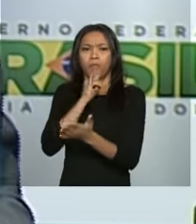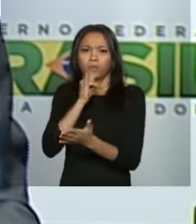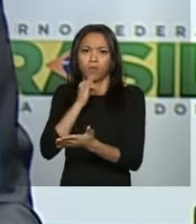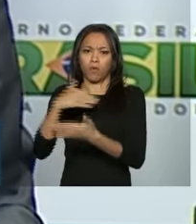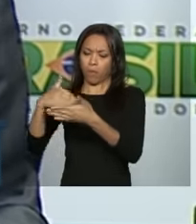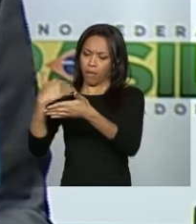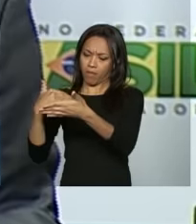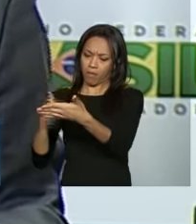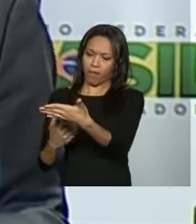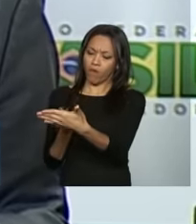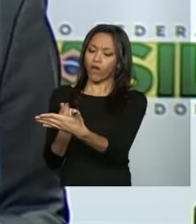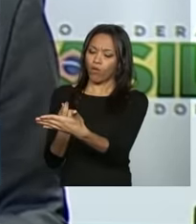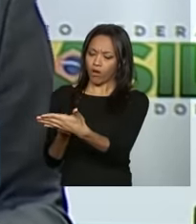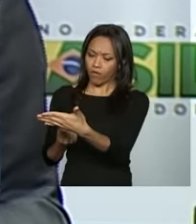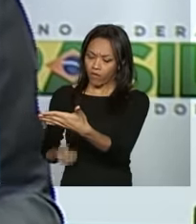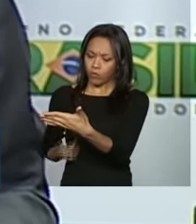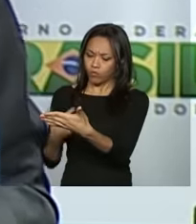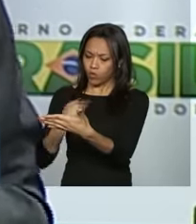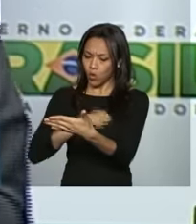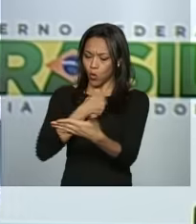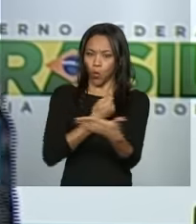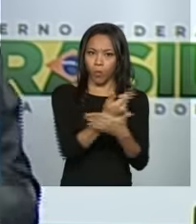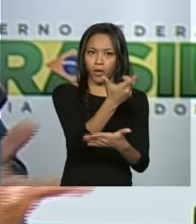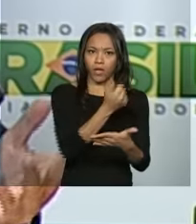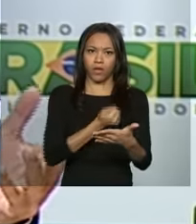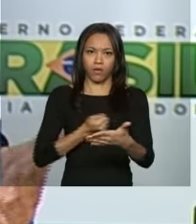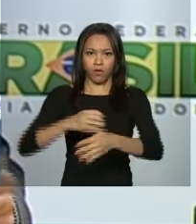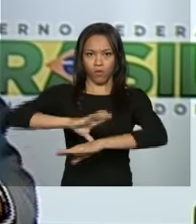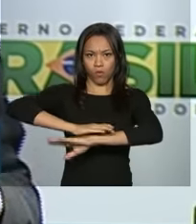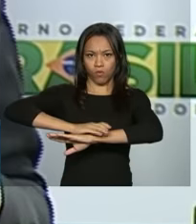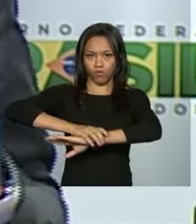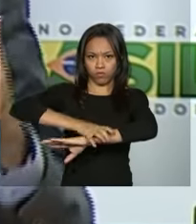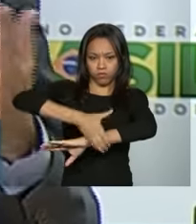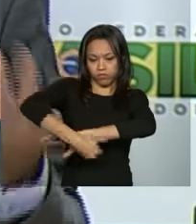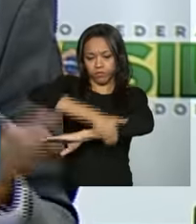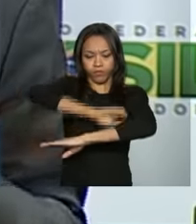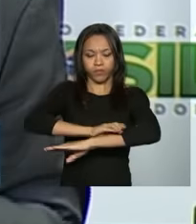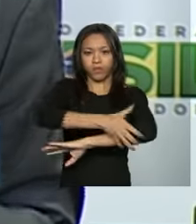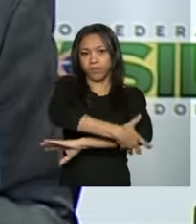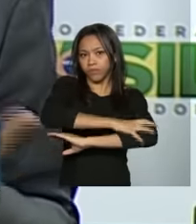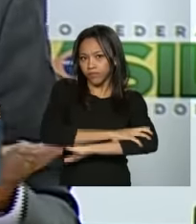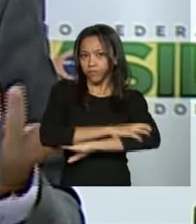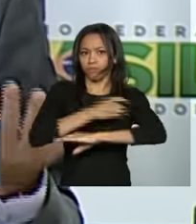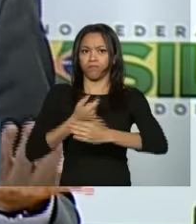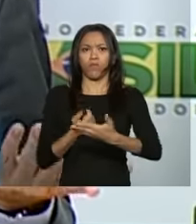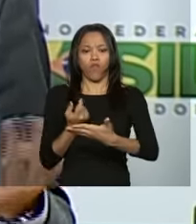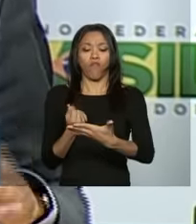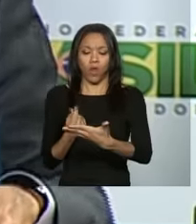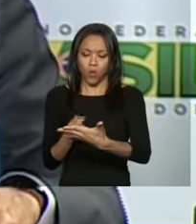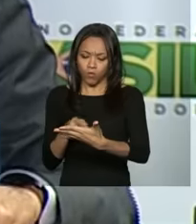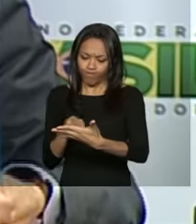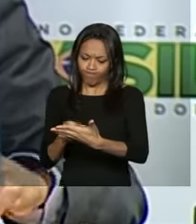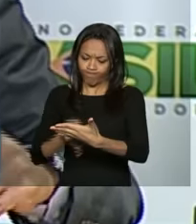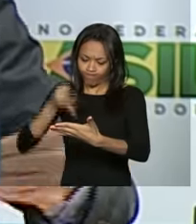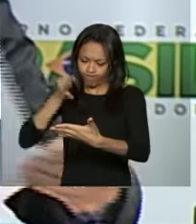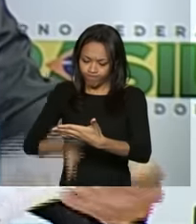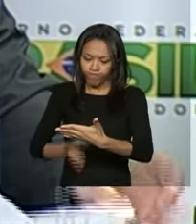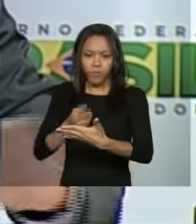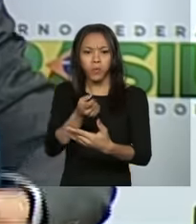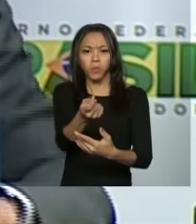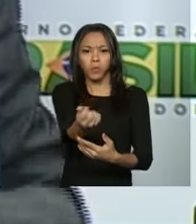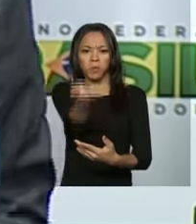marca-passo que ele pagou ou aquela prótese de um antebraço né É tá está ou não dentro de um padrão de preços